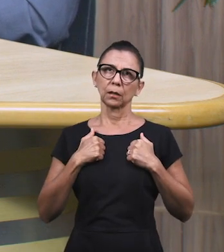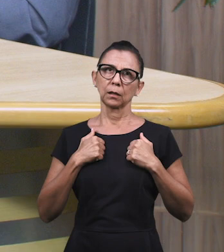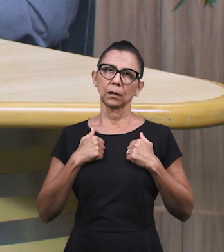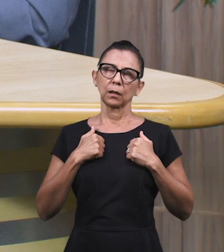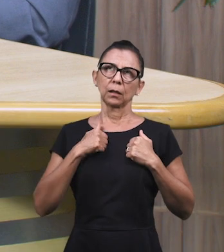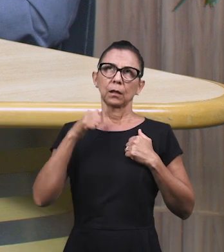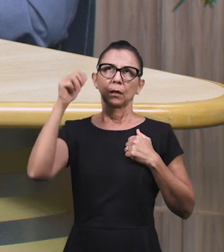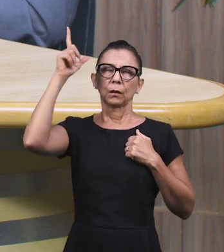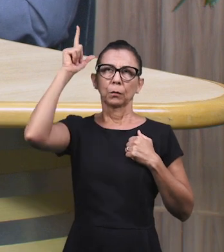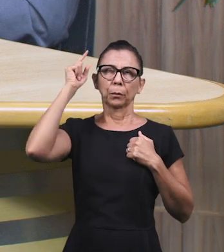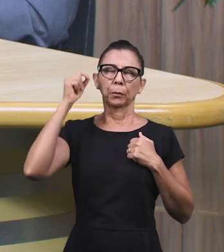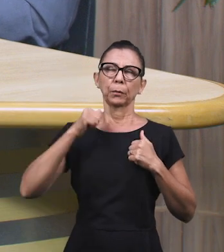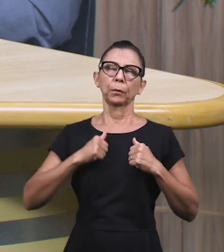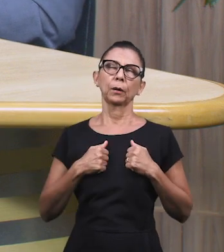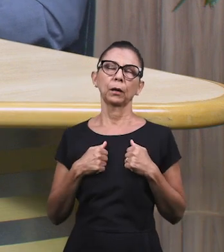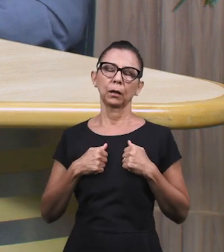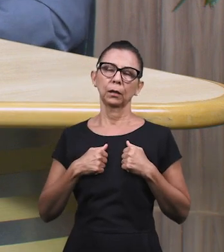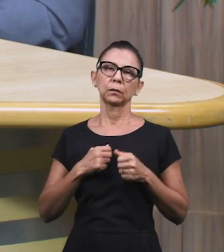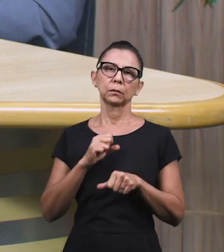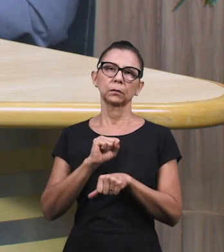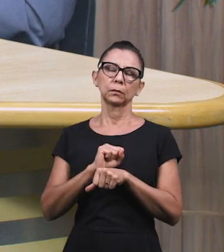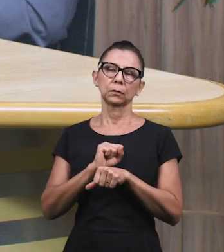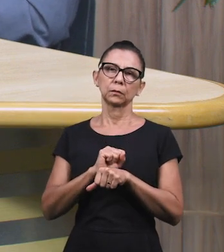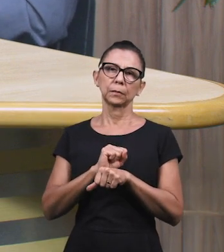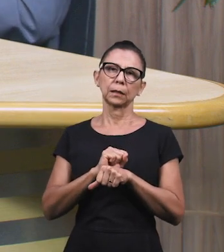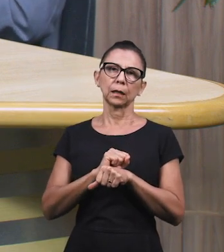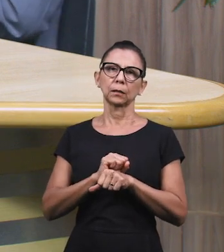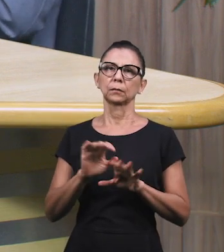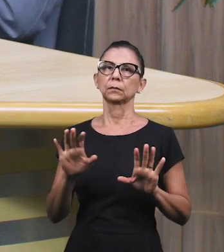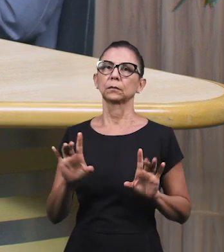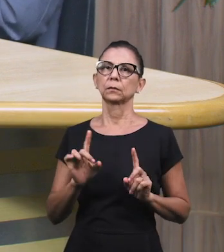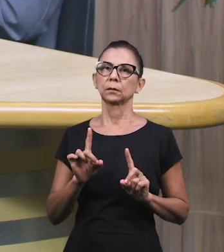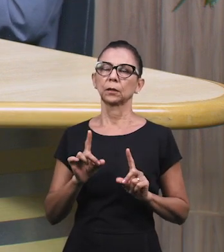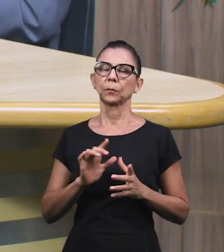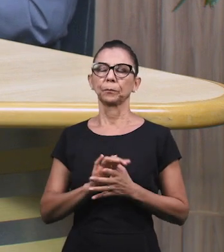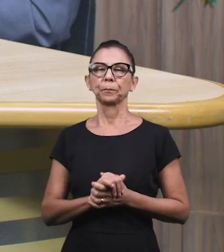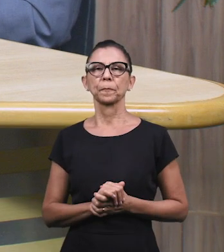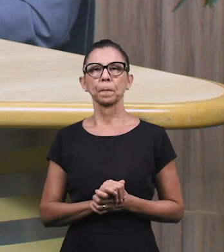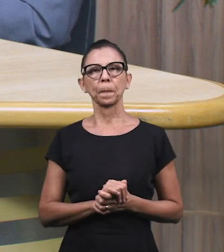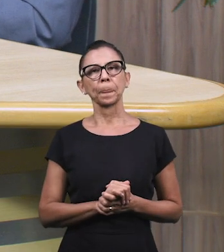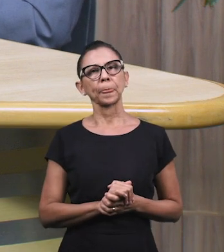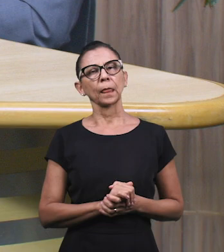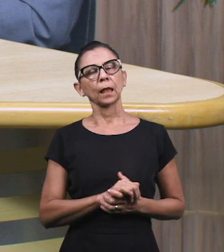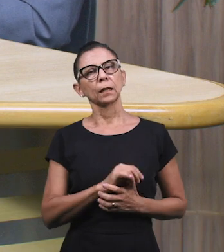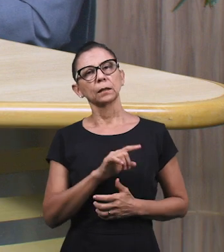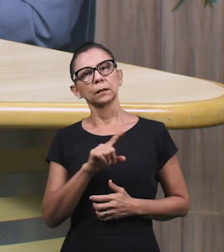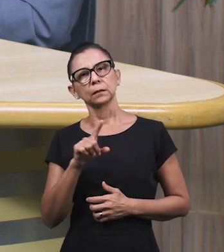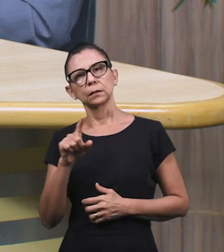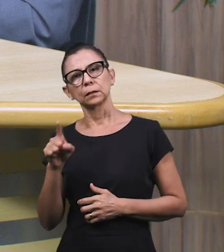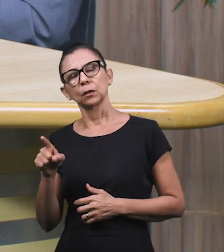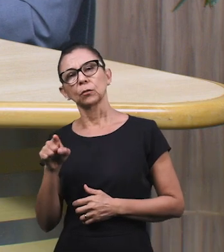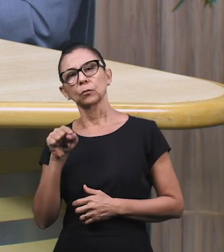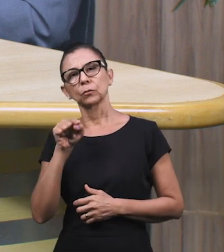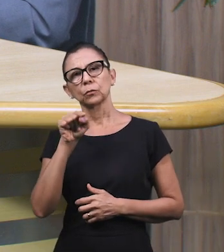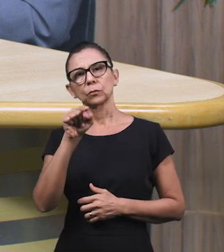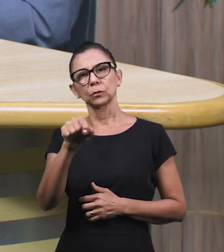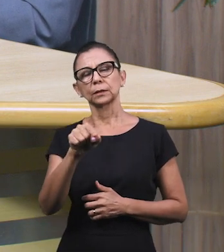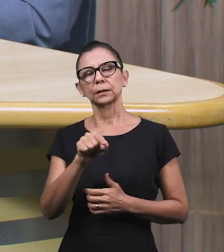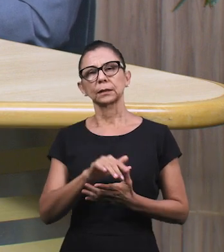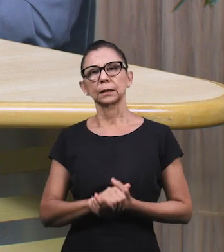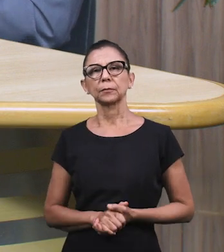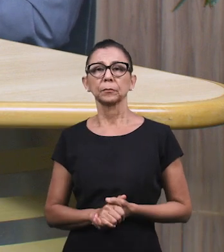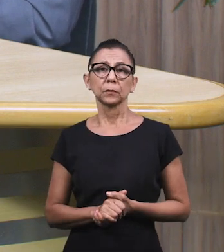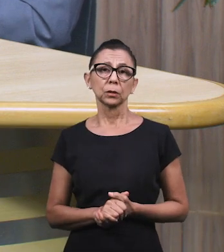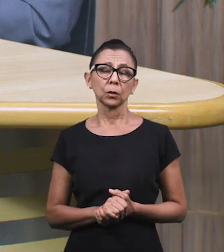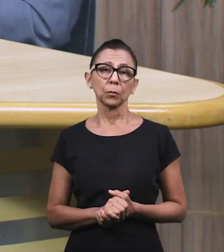você buscou descanso que não está aqui. Levantar aí, não é que o vosso descanso, por causa da corrupção. E a corrupção não vai herdar a